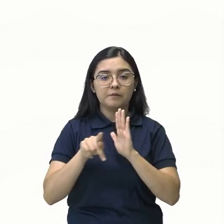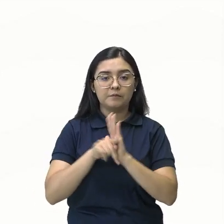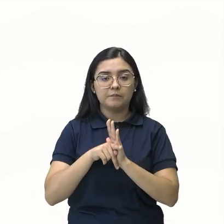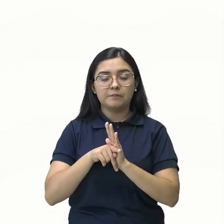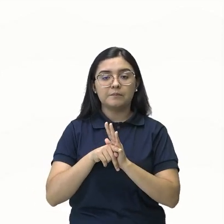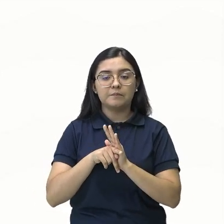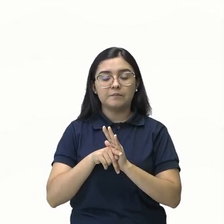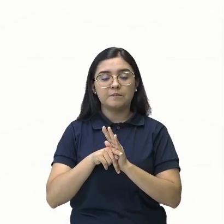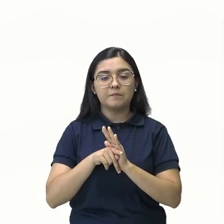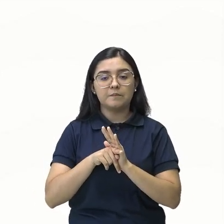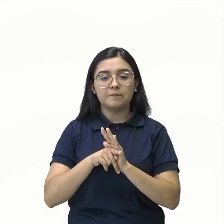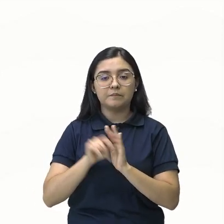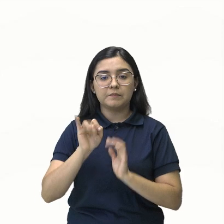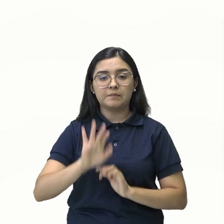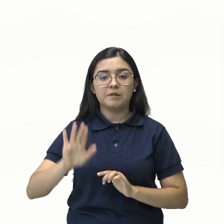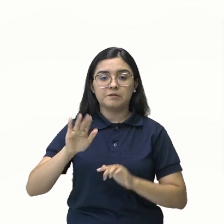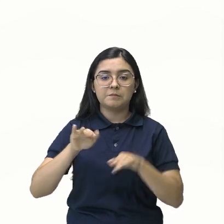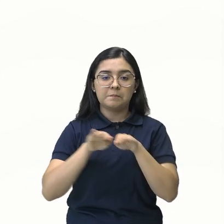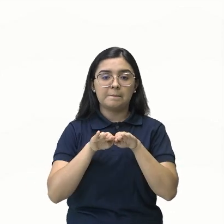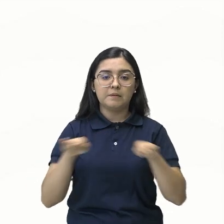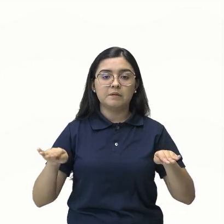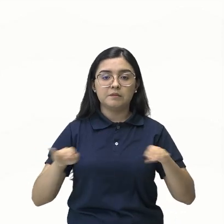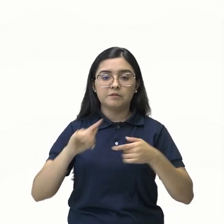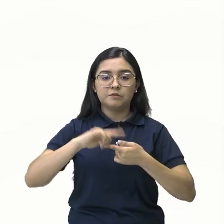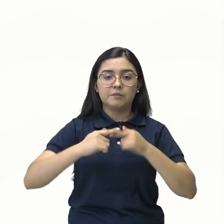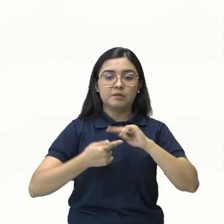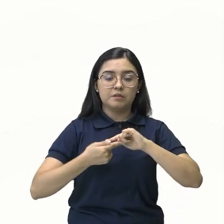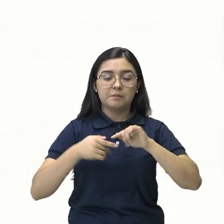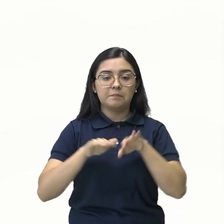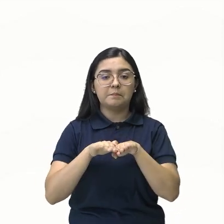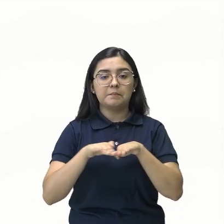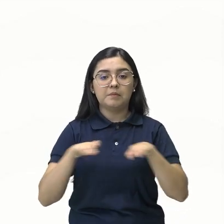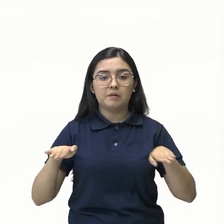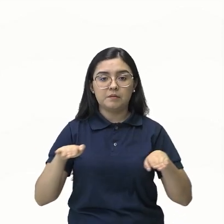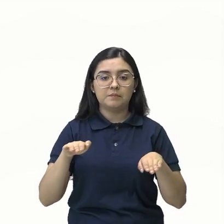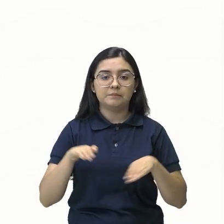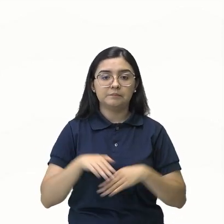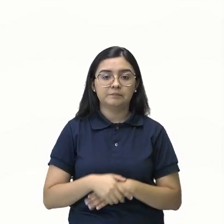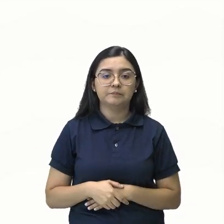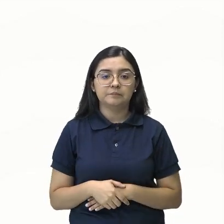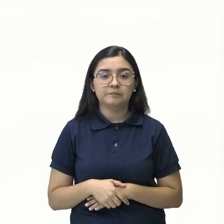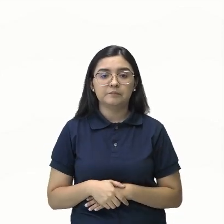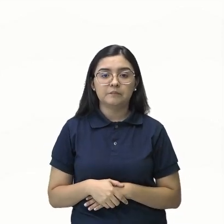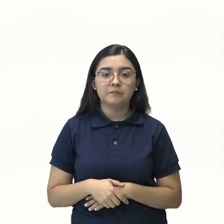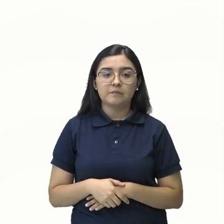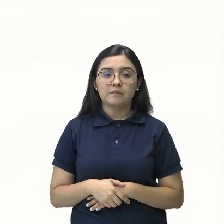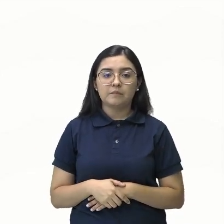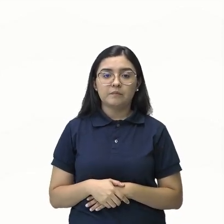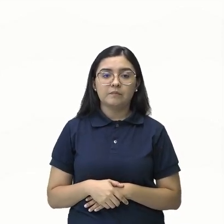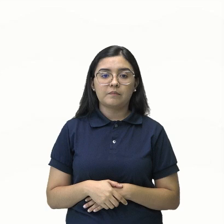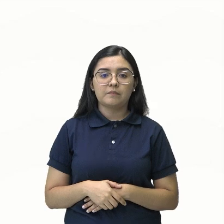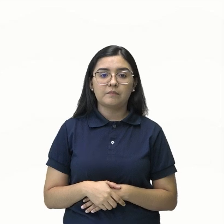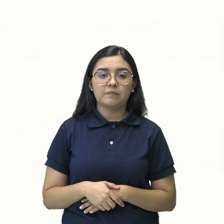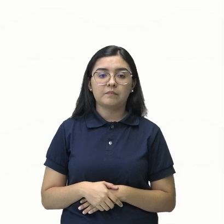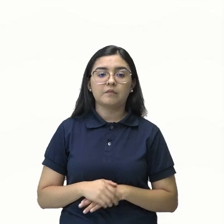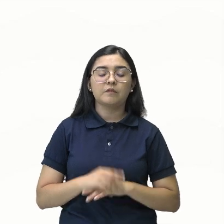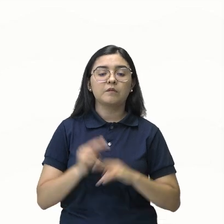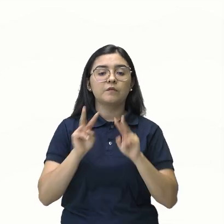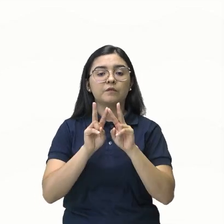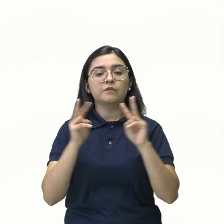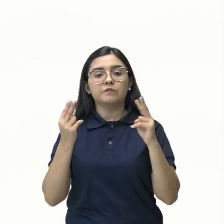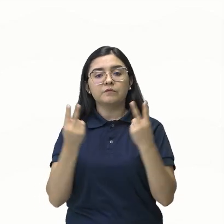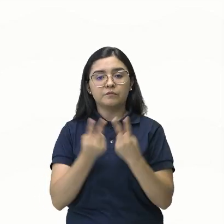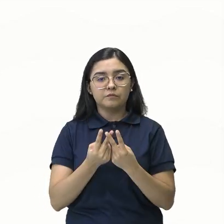nossas figuras planas, ok? E o volume